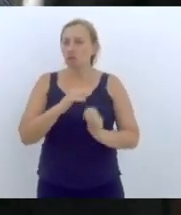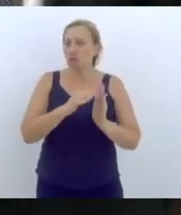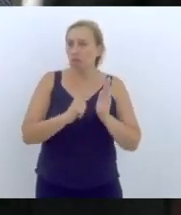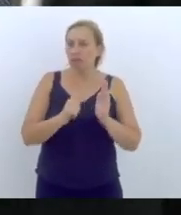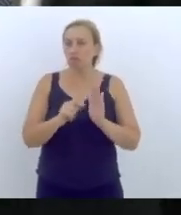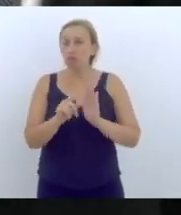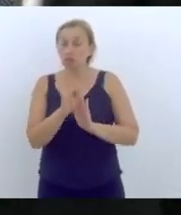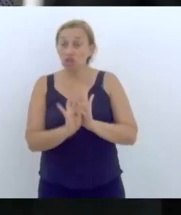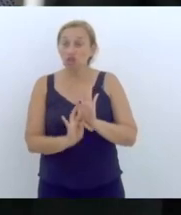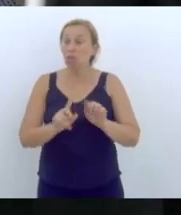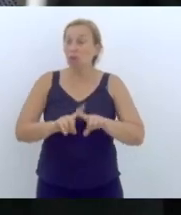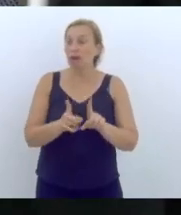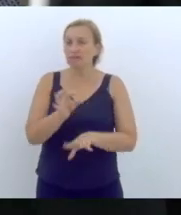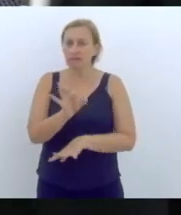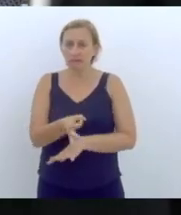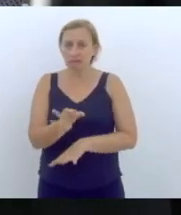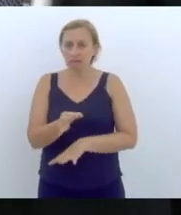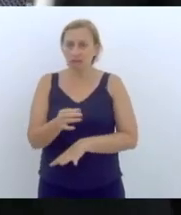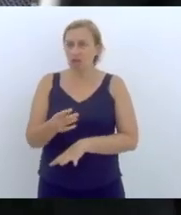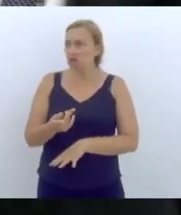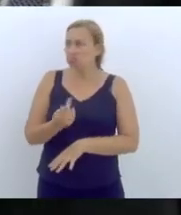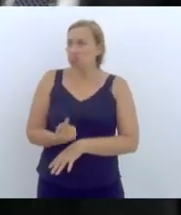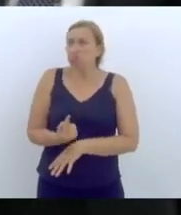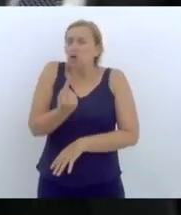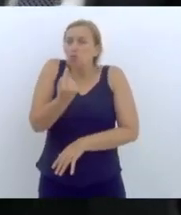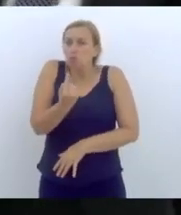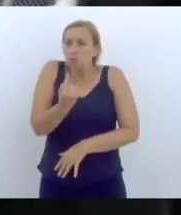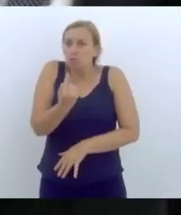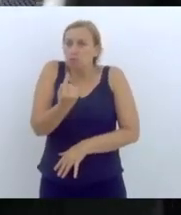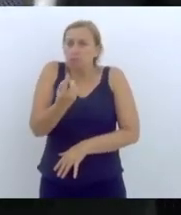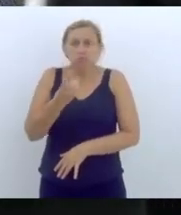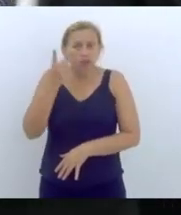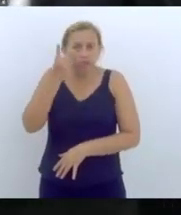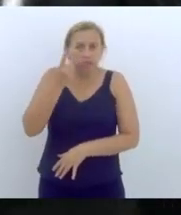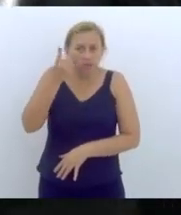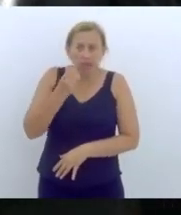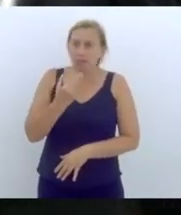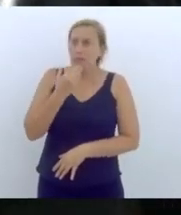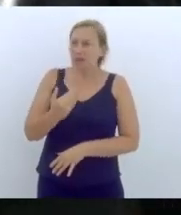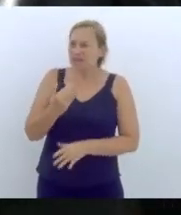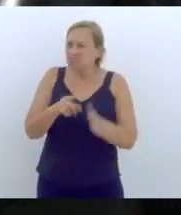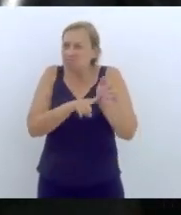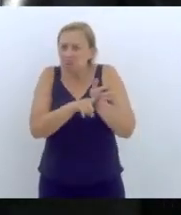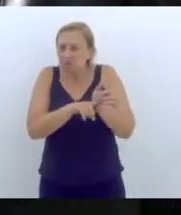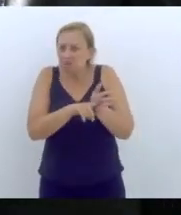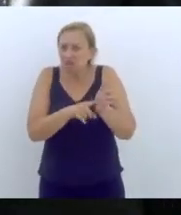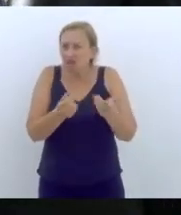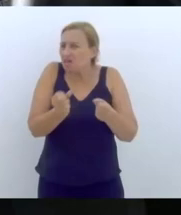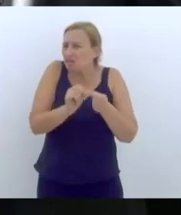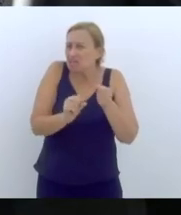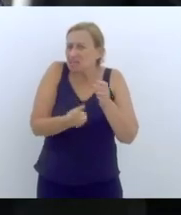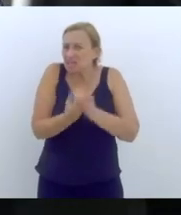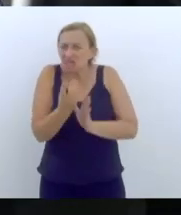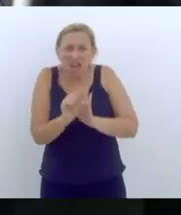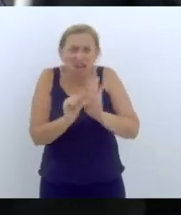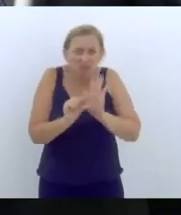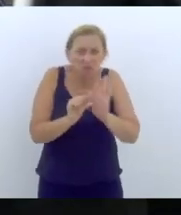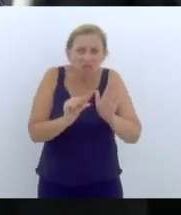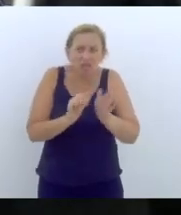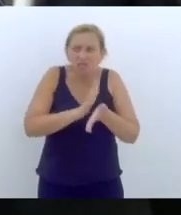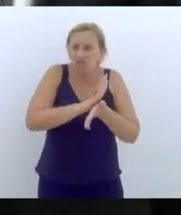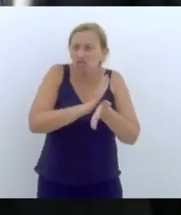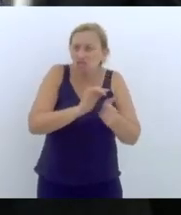mas tenho convicção que nenhum deles criaria embrólio, nem eu, de pedir verificação, de fazer emendas destrutivas ao